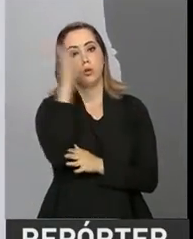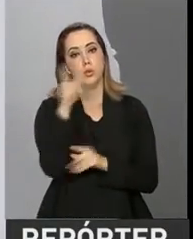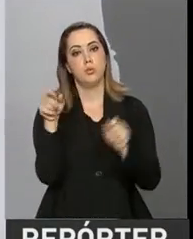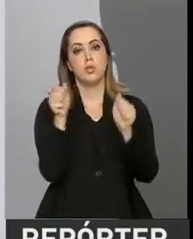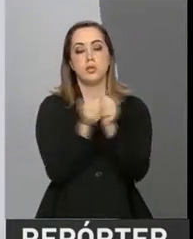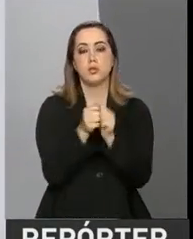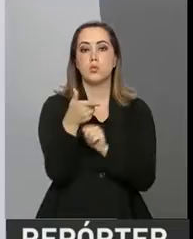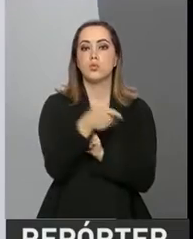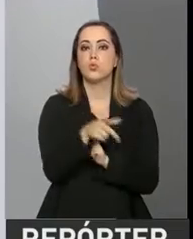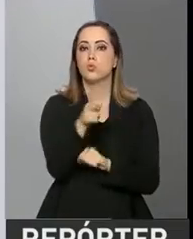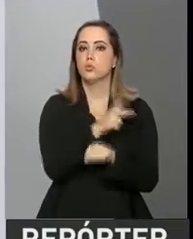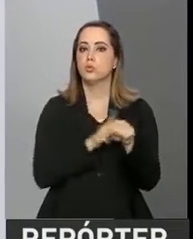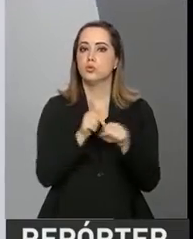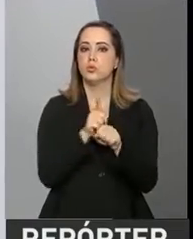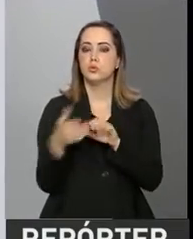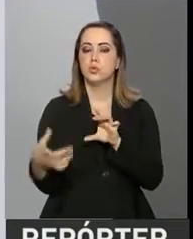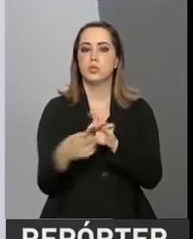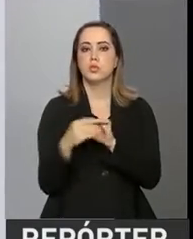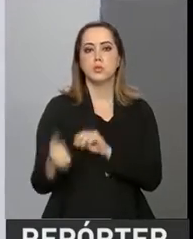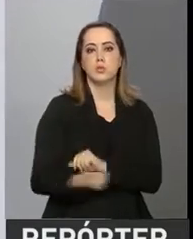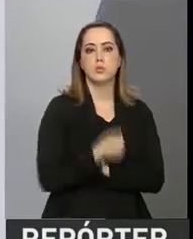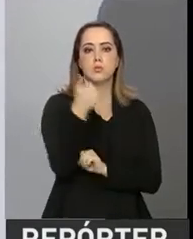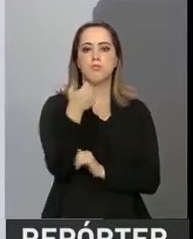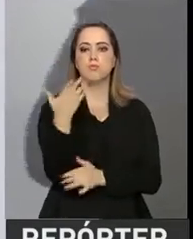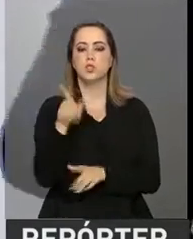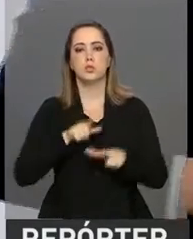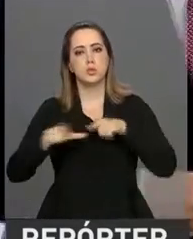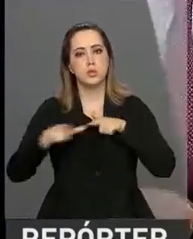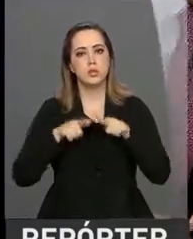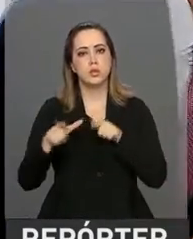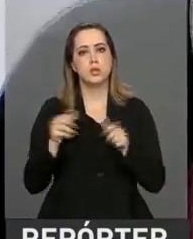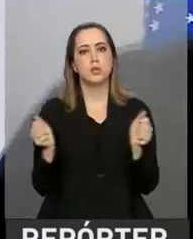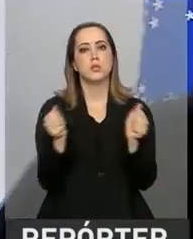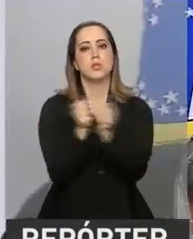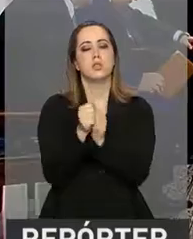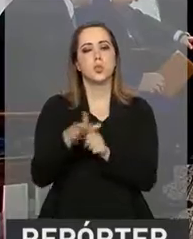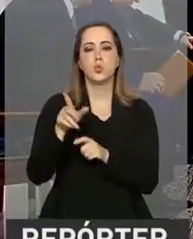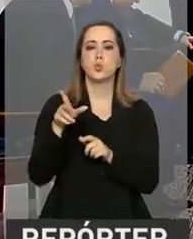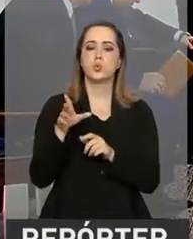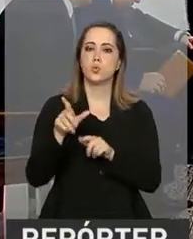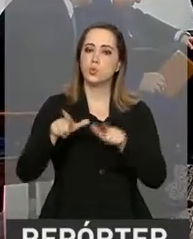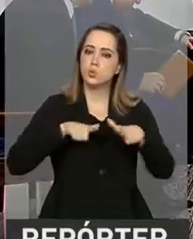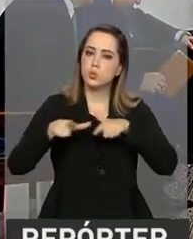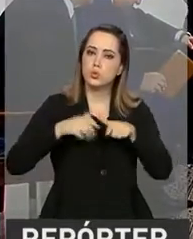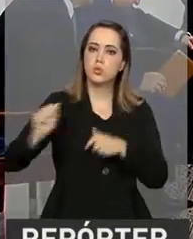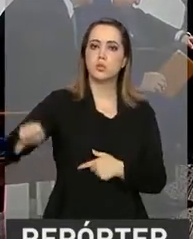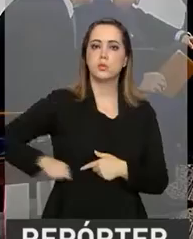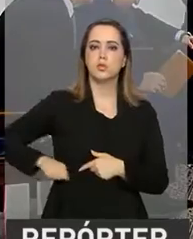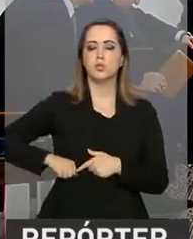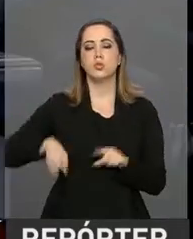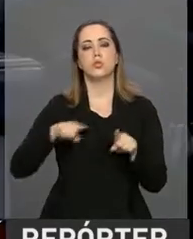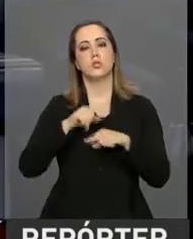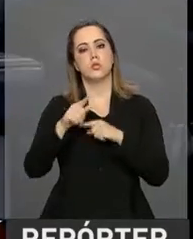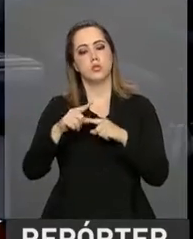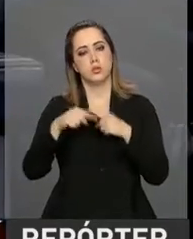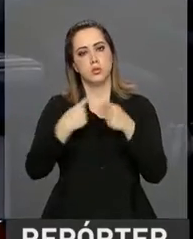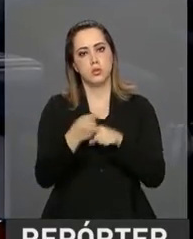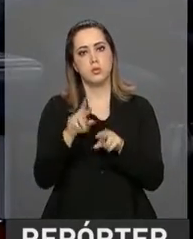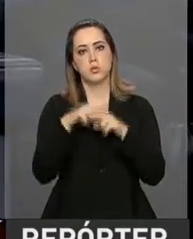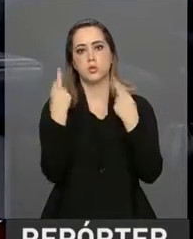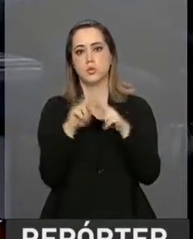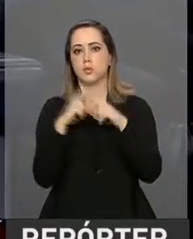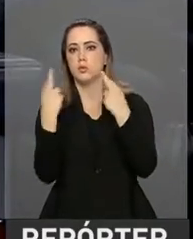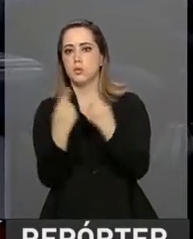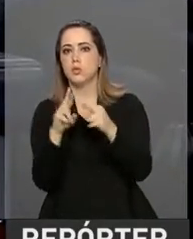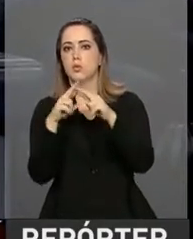ampliar a cooperação técnica trabalhar conjuntamente na formação de diplomatas e realizar reuniões regulares de consultas